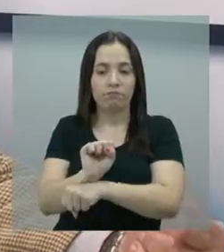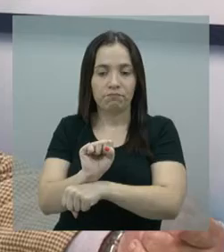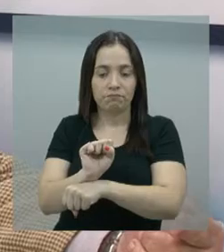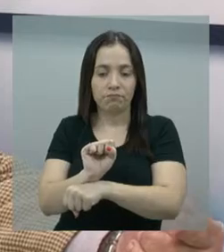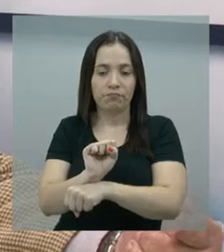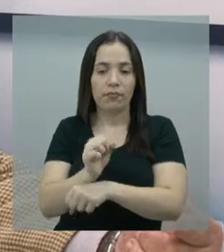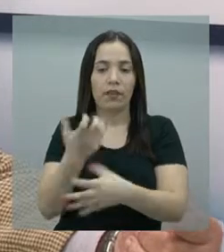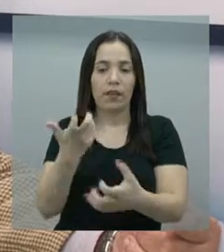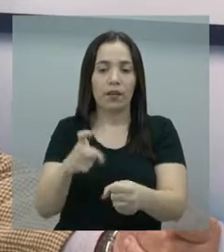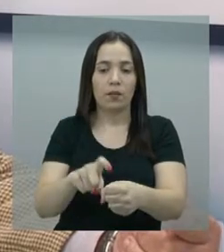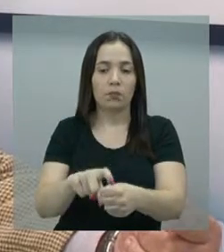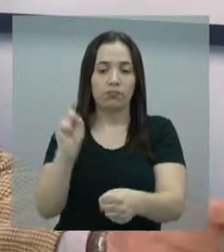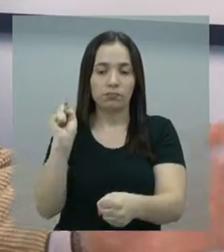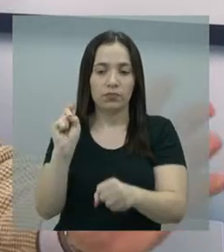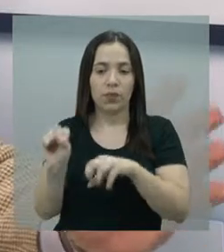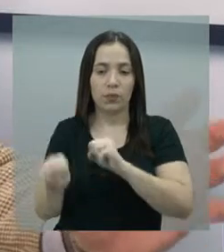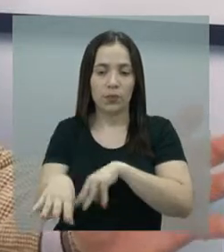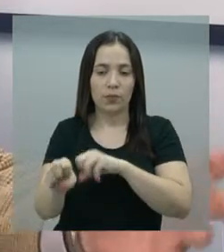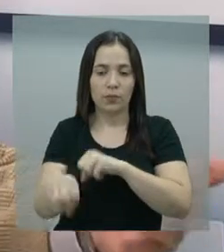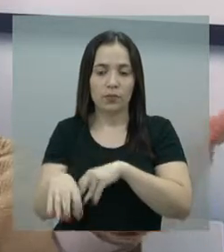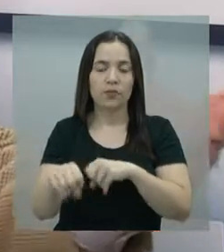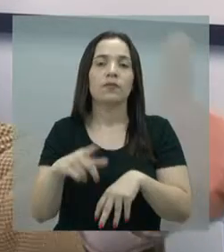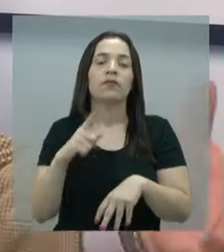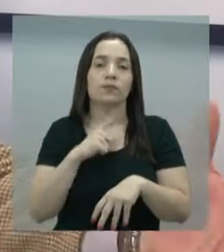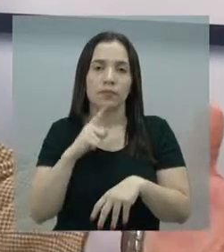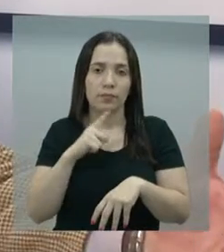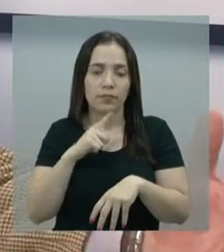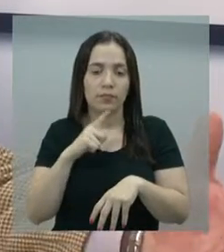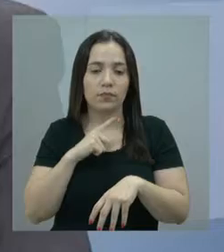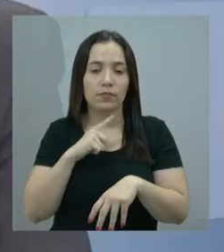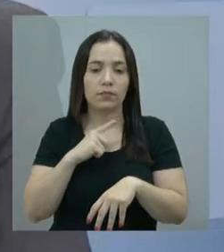desvinculado da educação. Há um movimento, tem muito